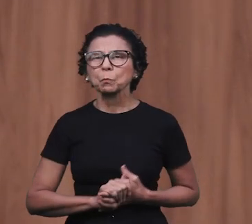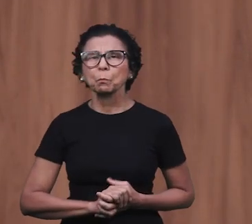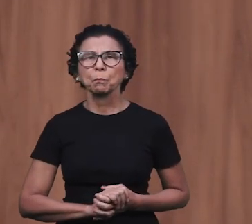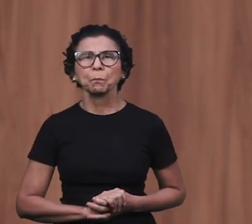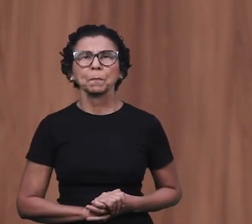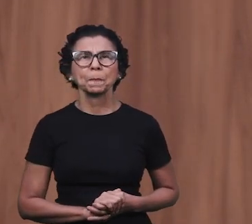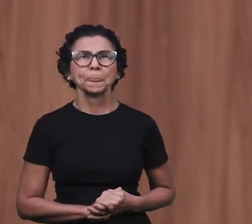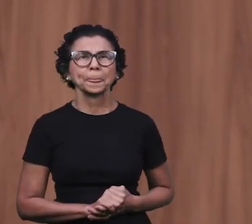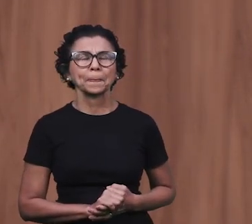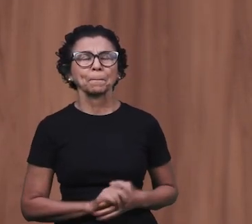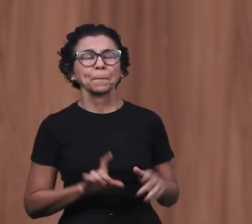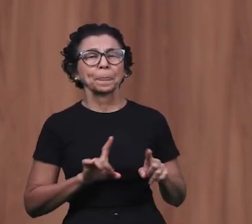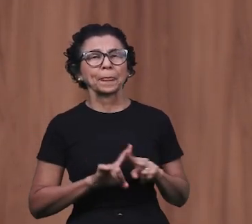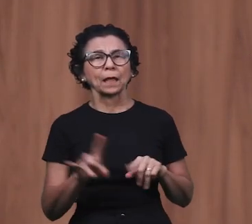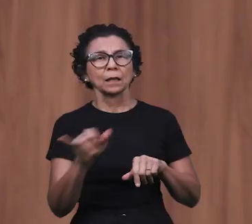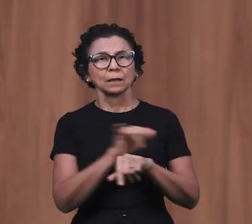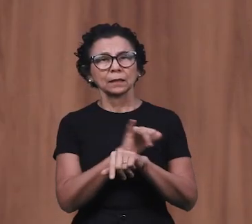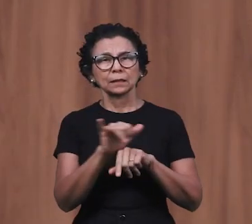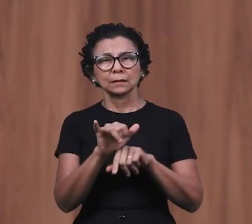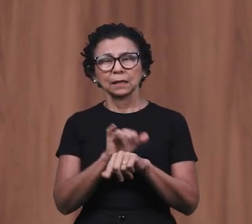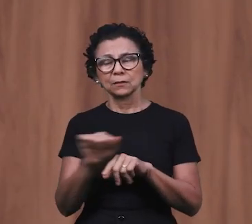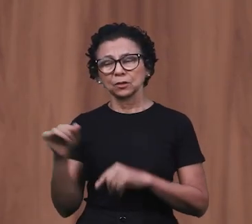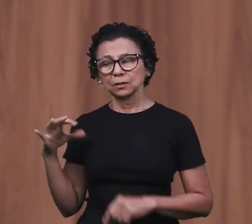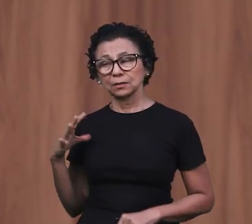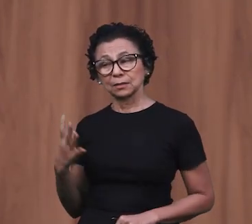né? Então ele colocou